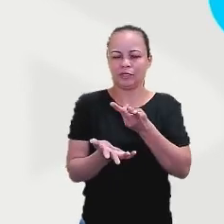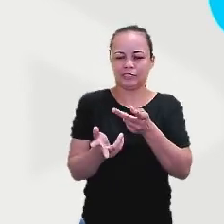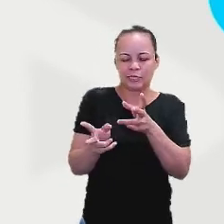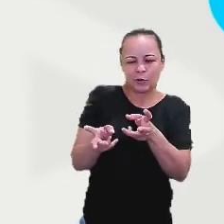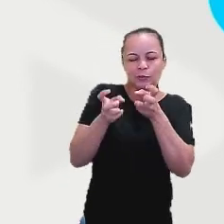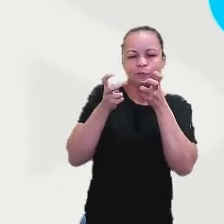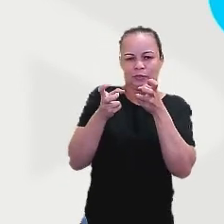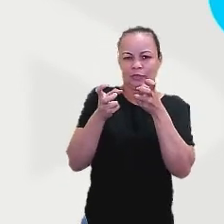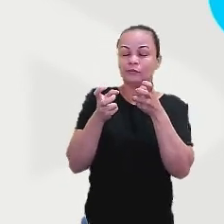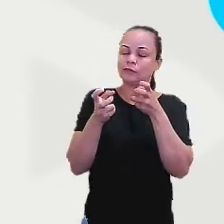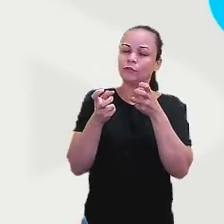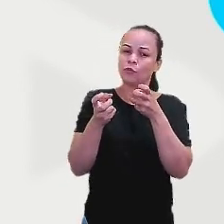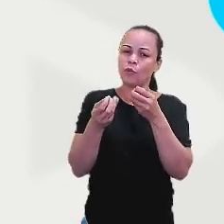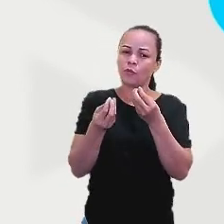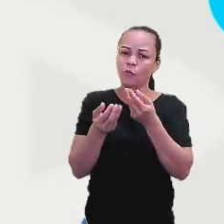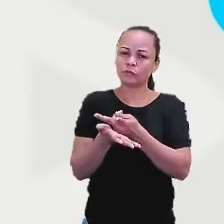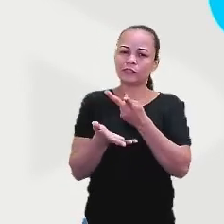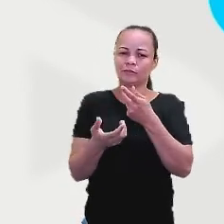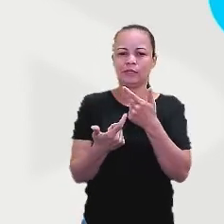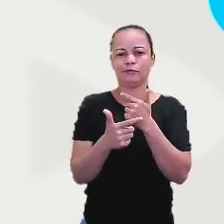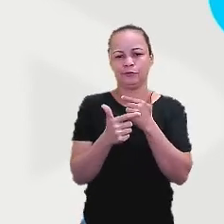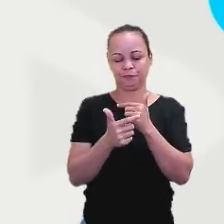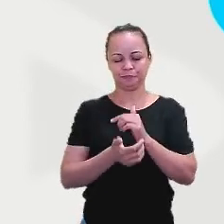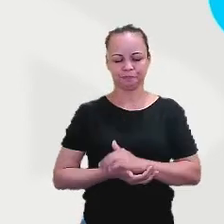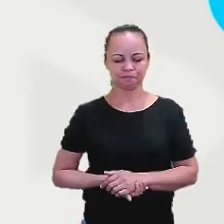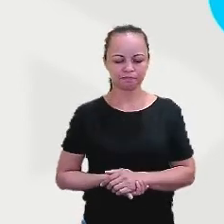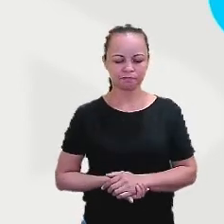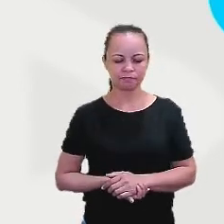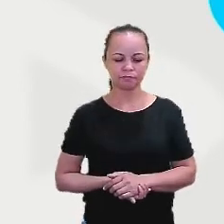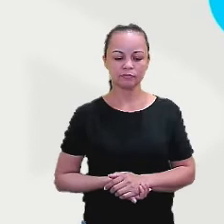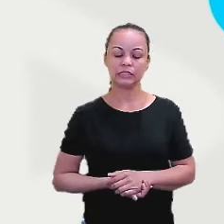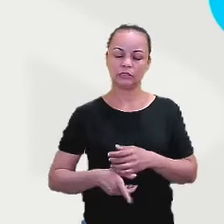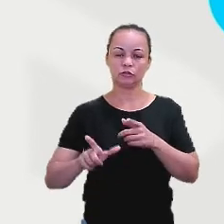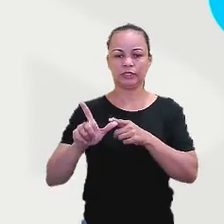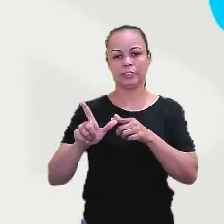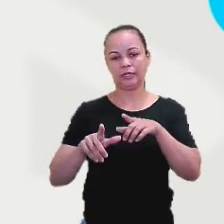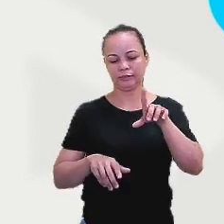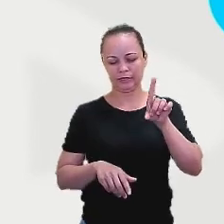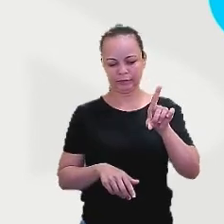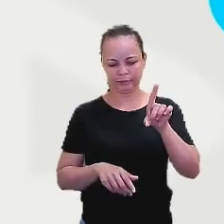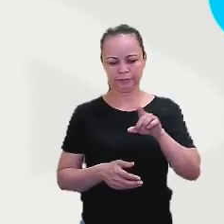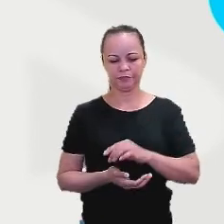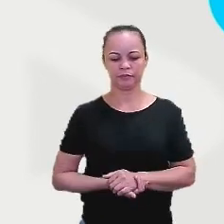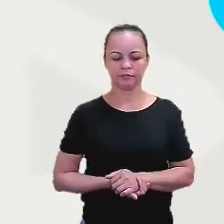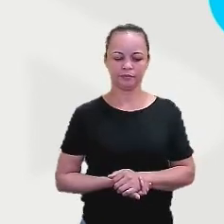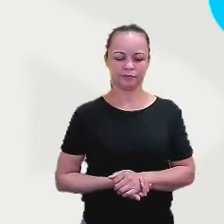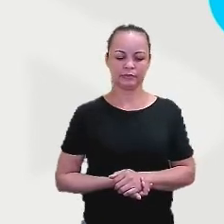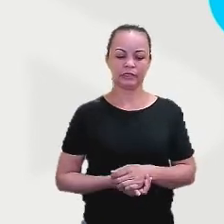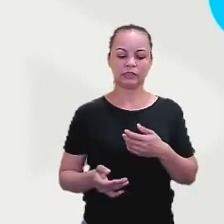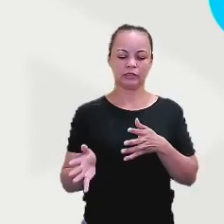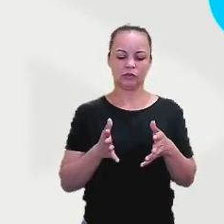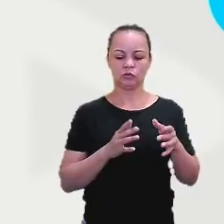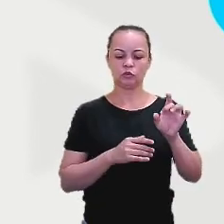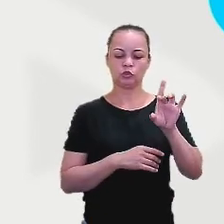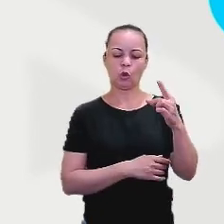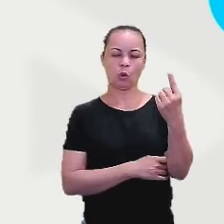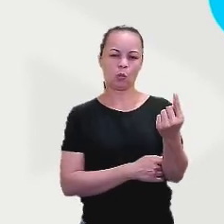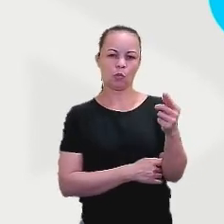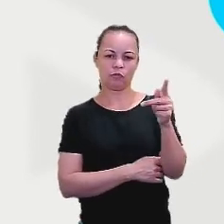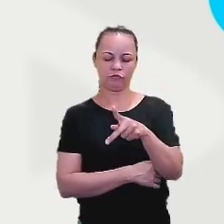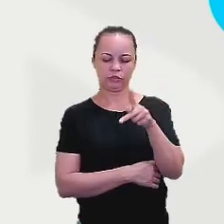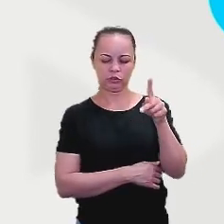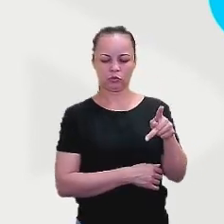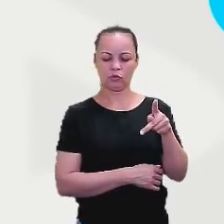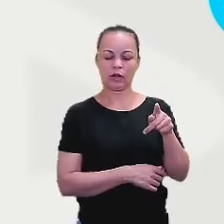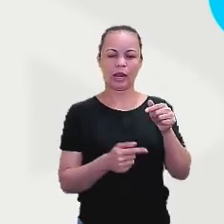notasse esse efeito de humor, tá? Então, nesse texto, no trecho, só um, professora, lá na linha